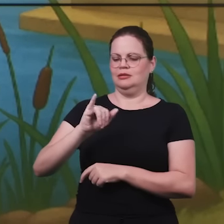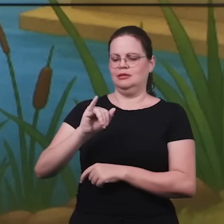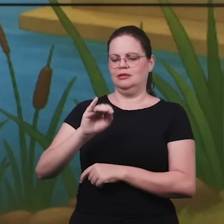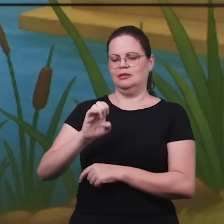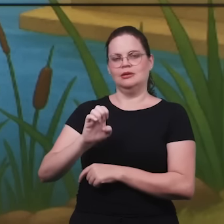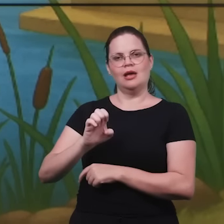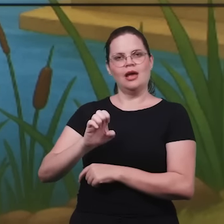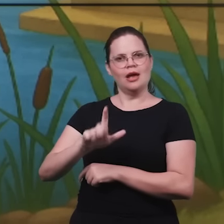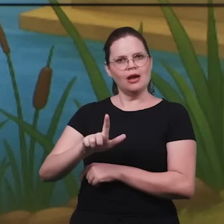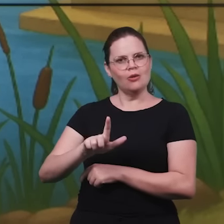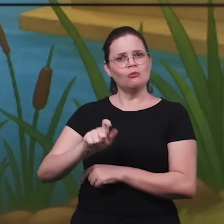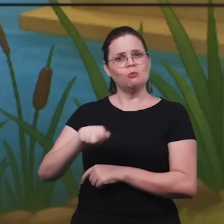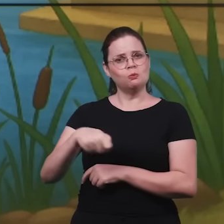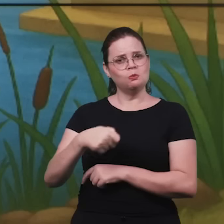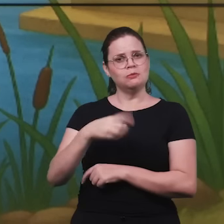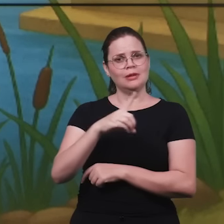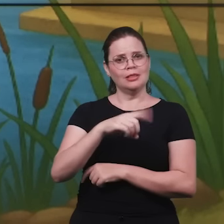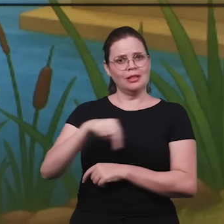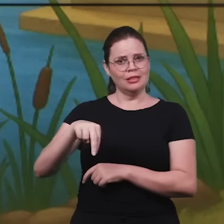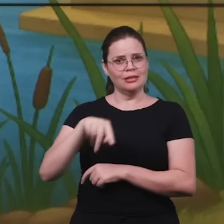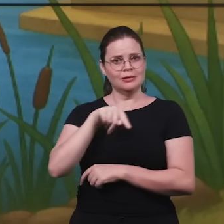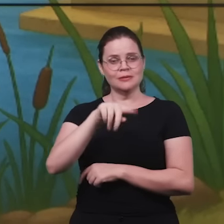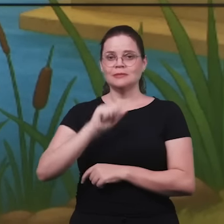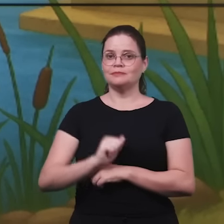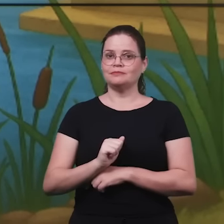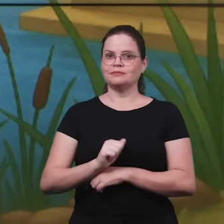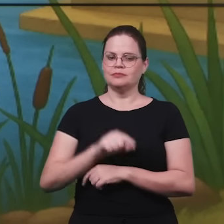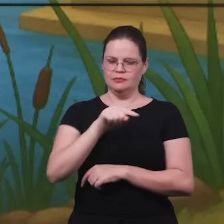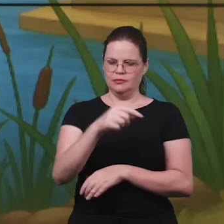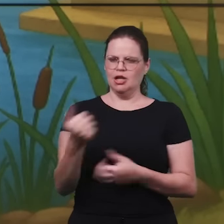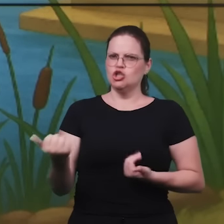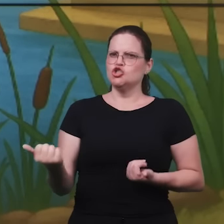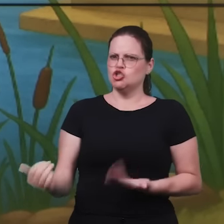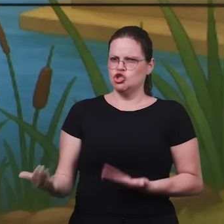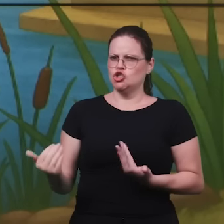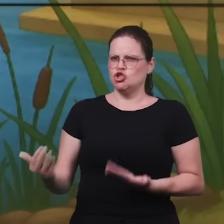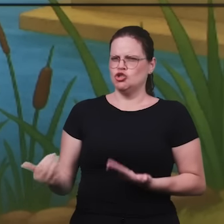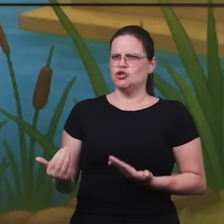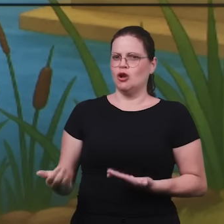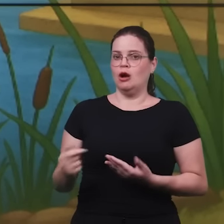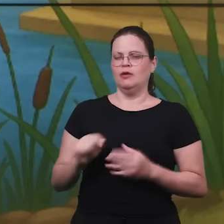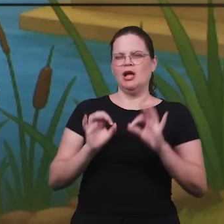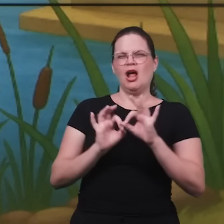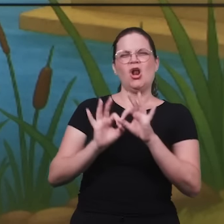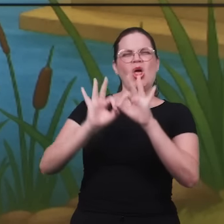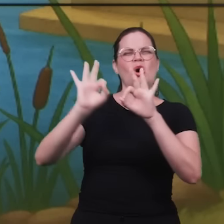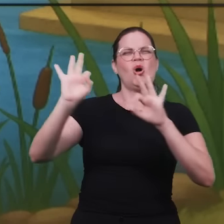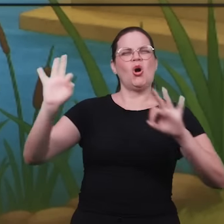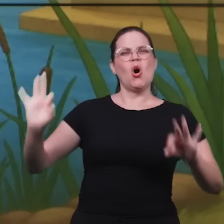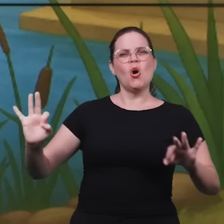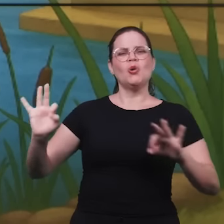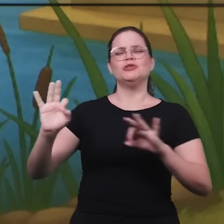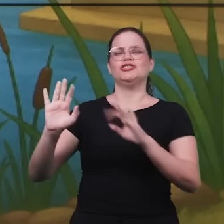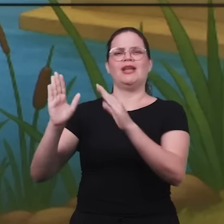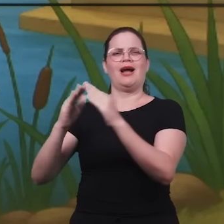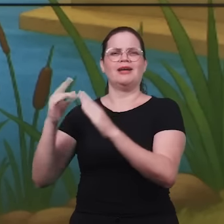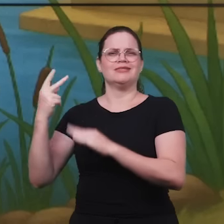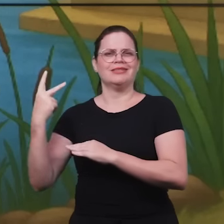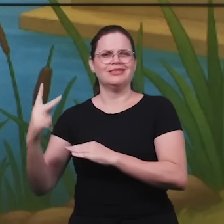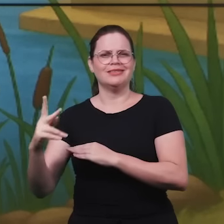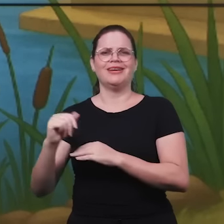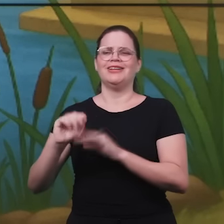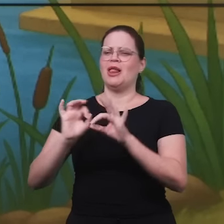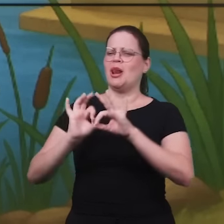queria obedecer Ele em tudo, mesmo estando longe de casa e de seus pais. Já aprendemos também que